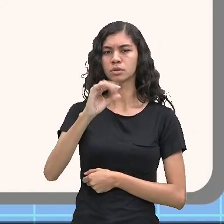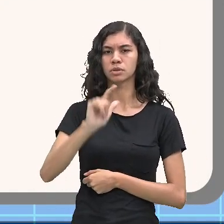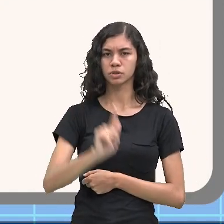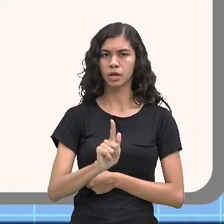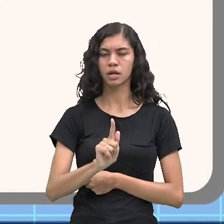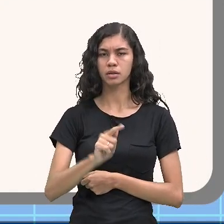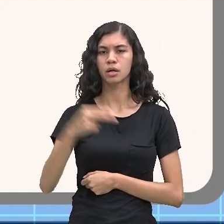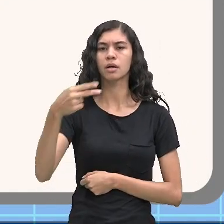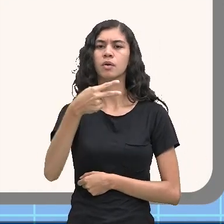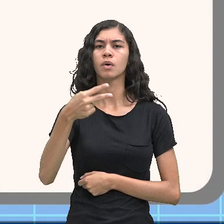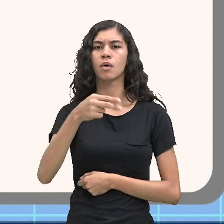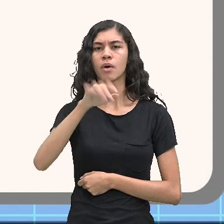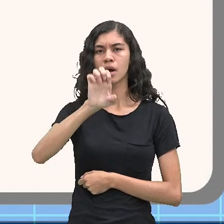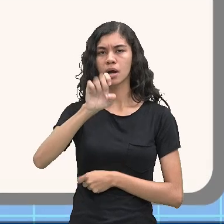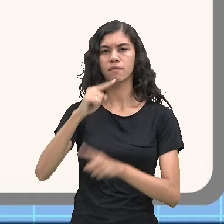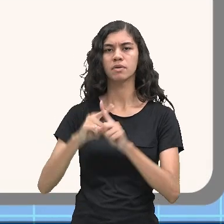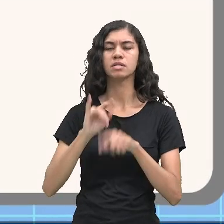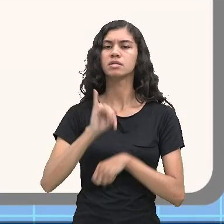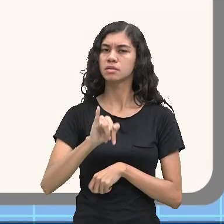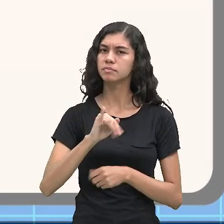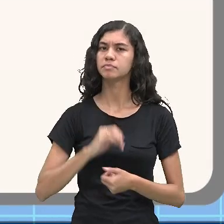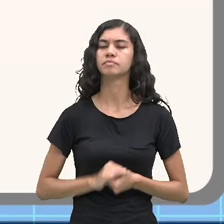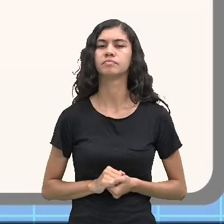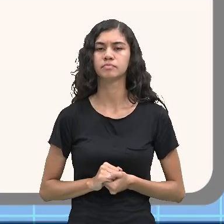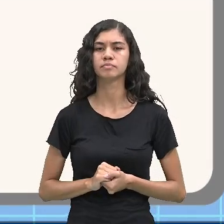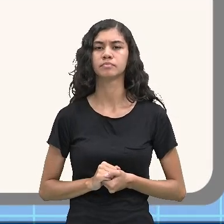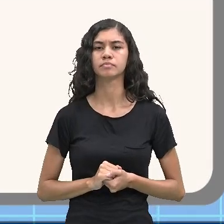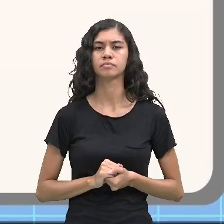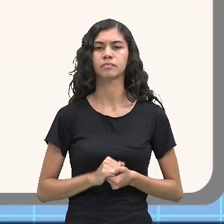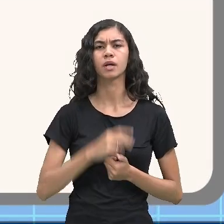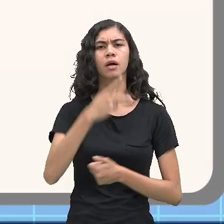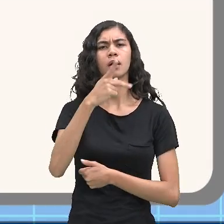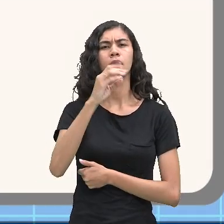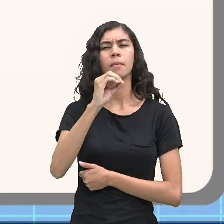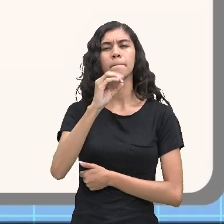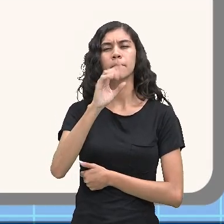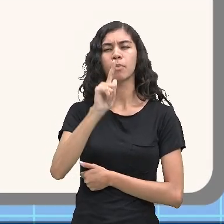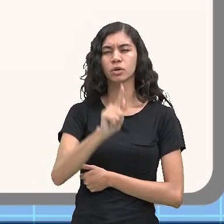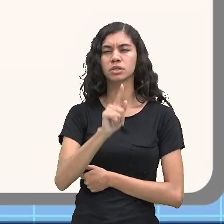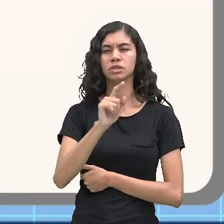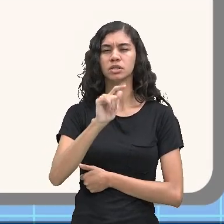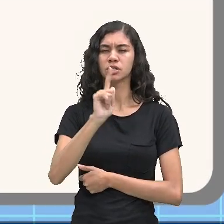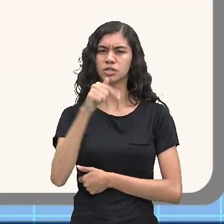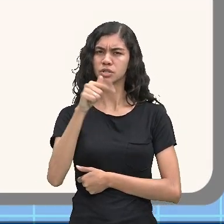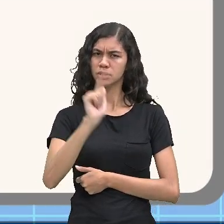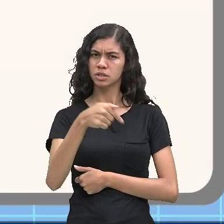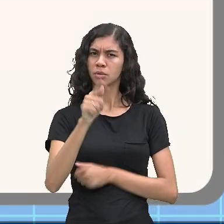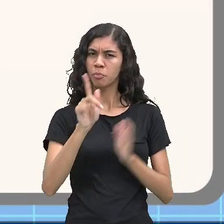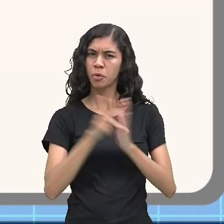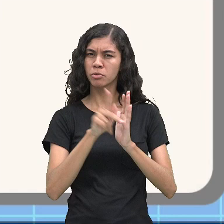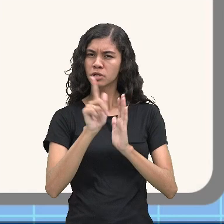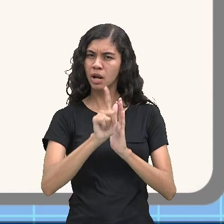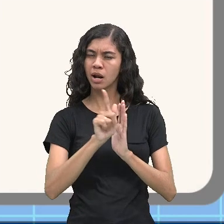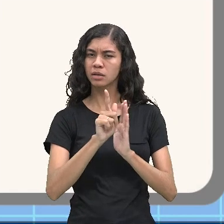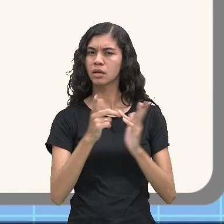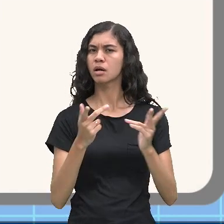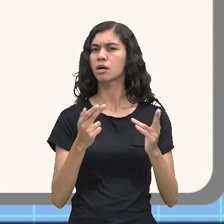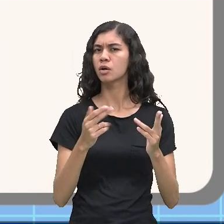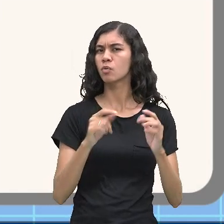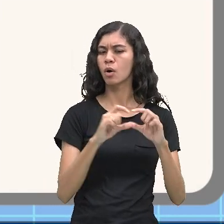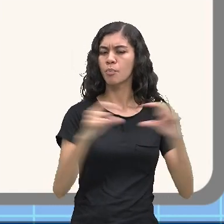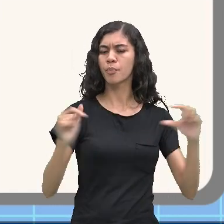igual E vezes I. Eu estou dizendo que potência gerada é diretamente proporcional à corrente elétrica. Para transformar